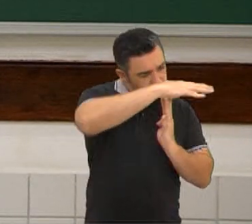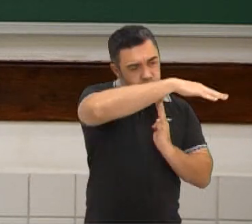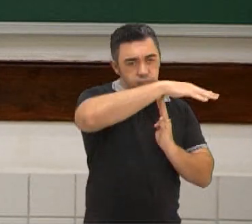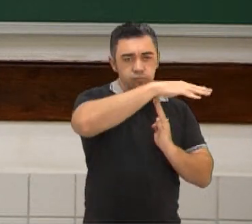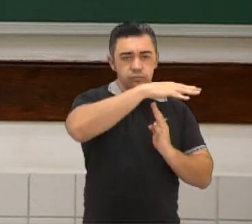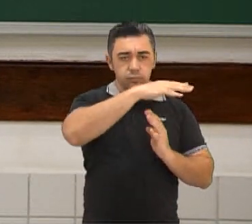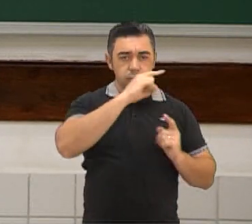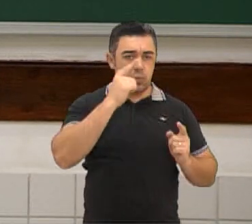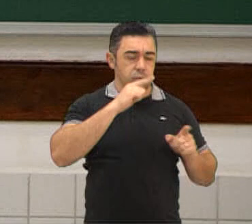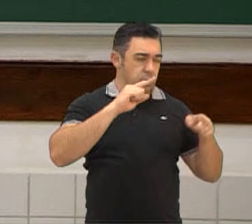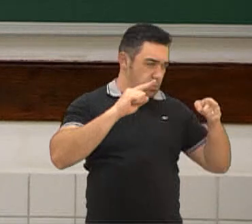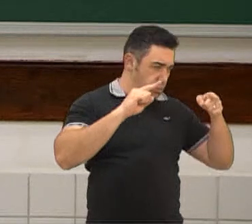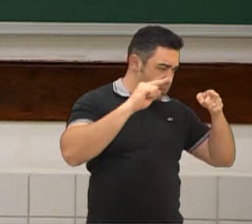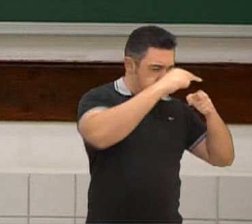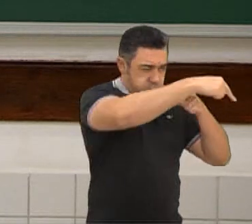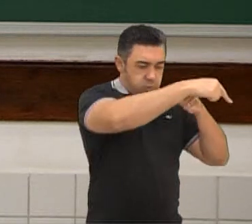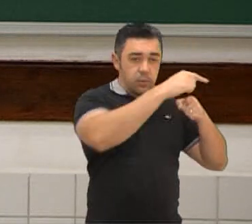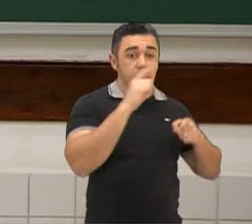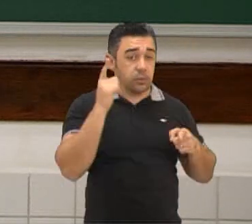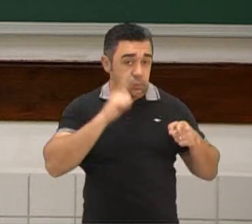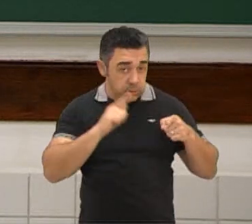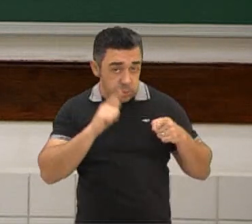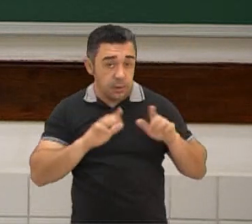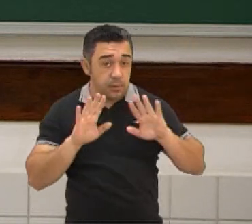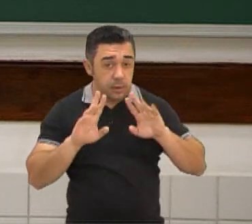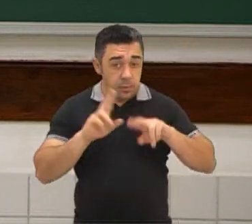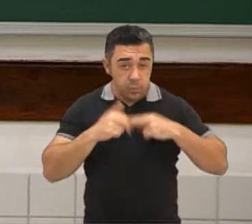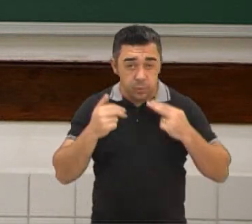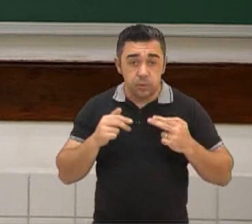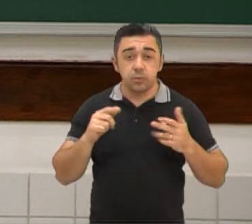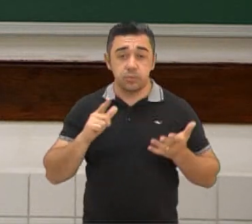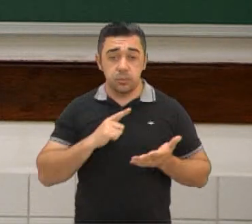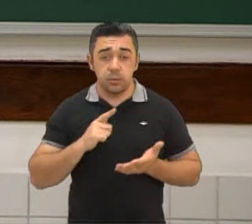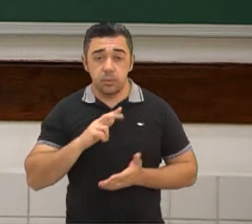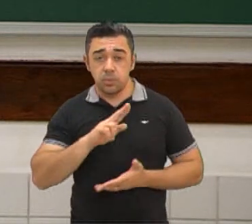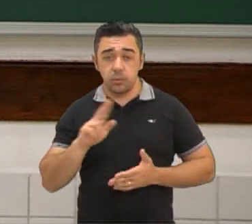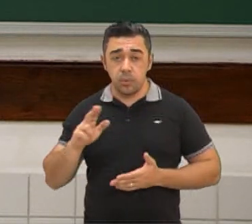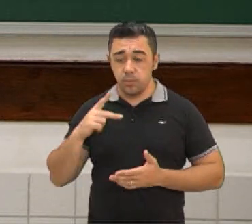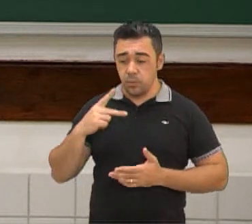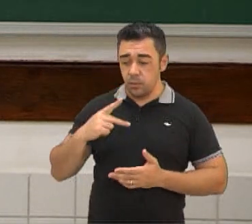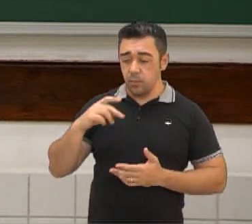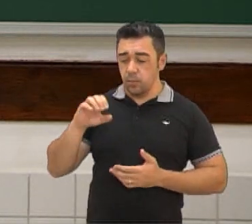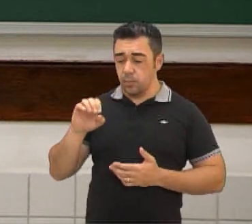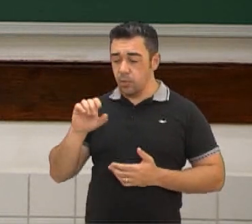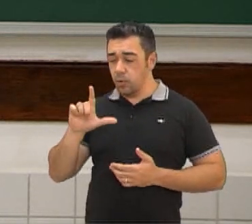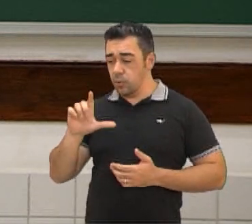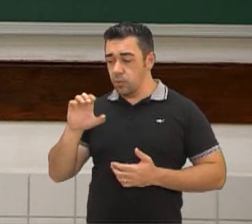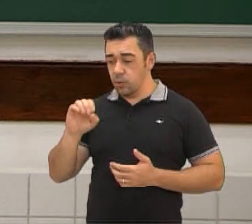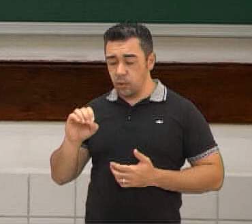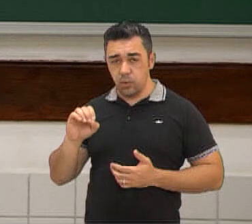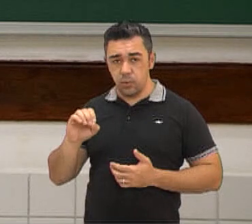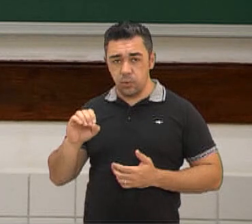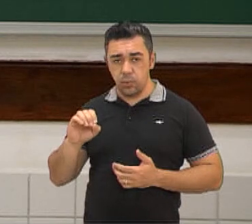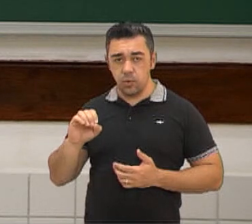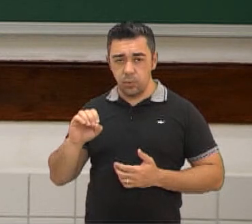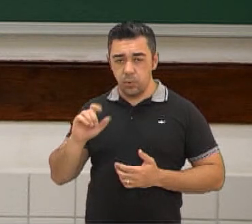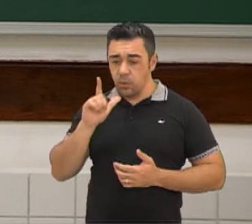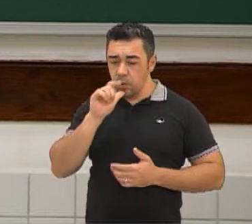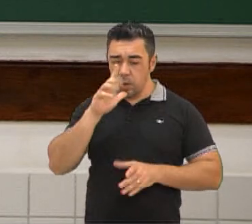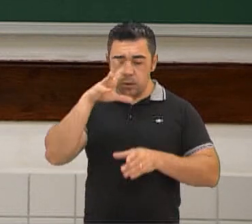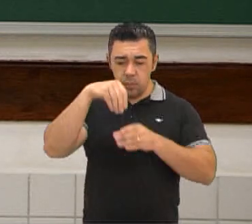ao final da piscina. E é por isso que ele leva o nome de polo aquático e não de futebol